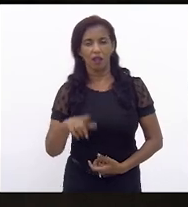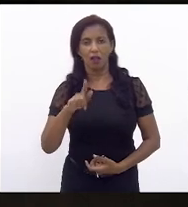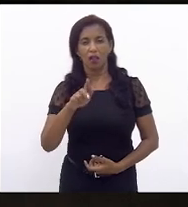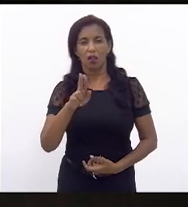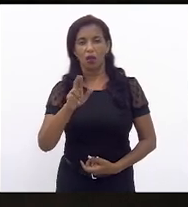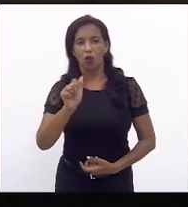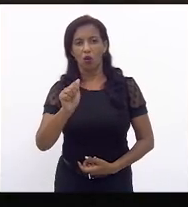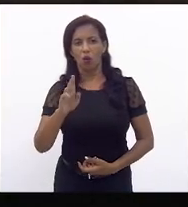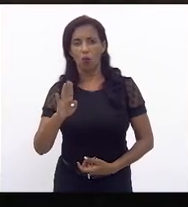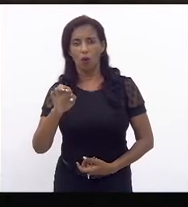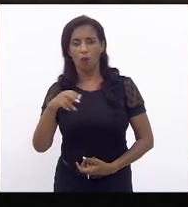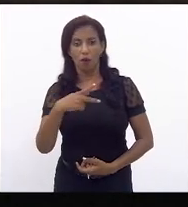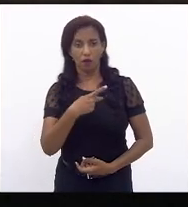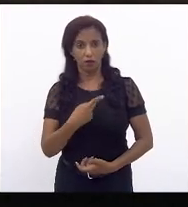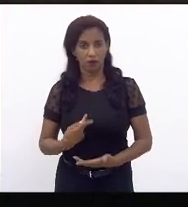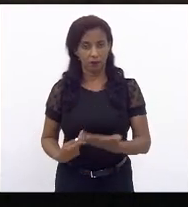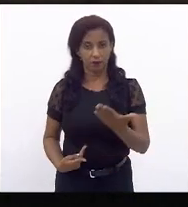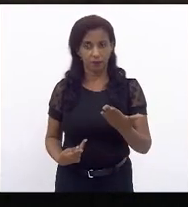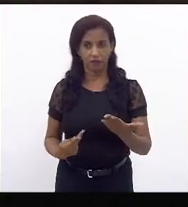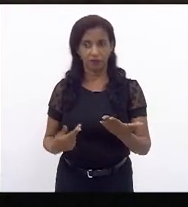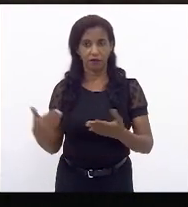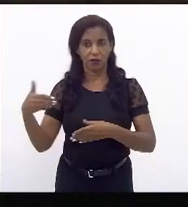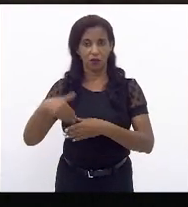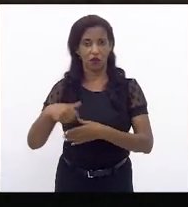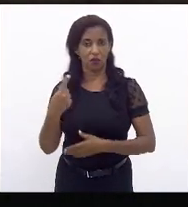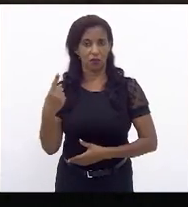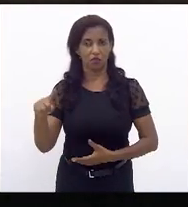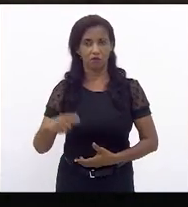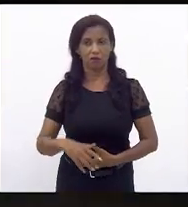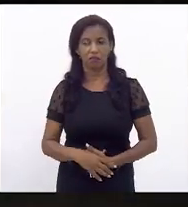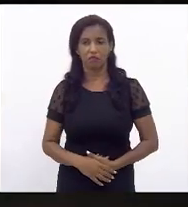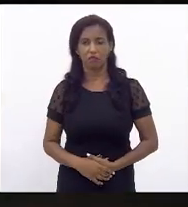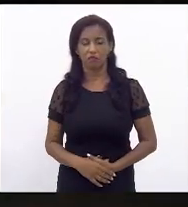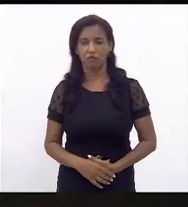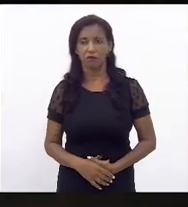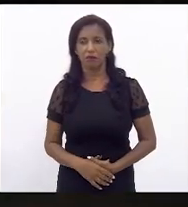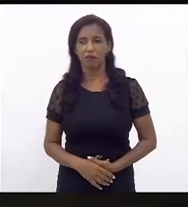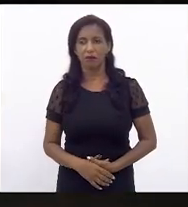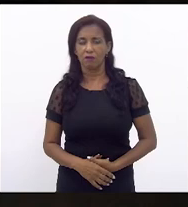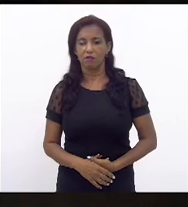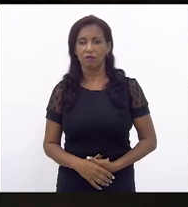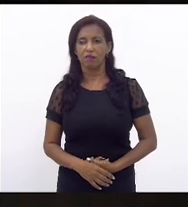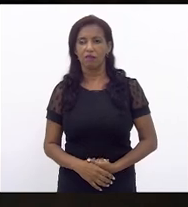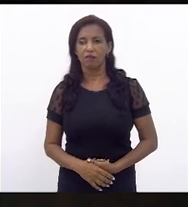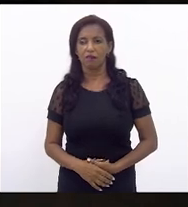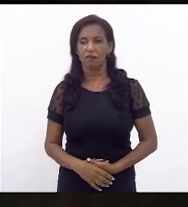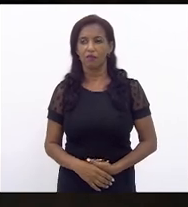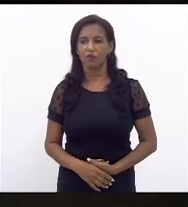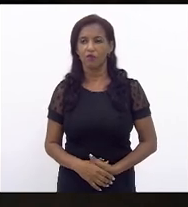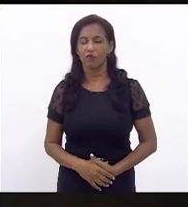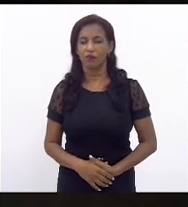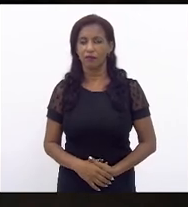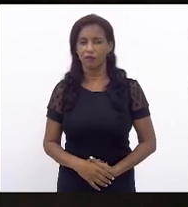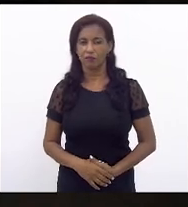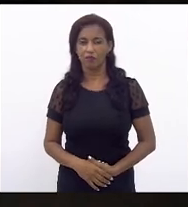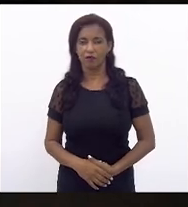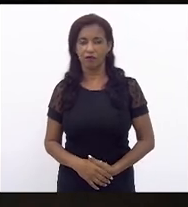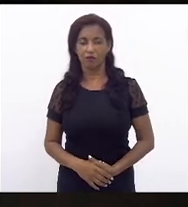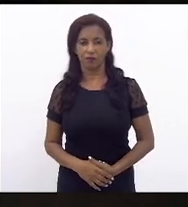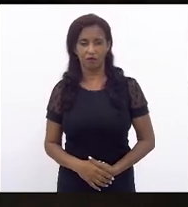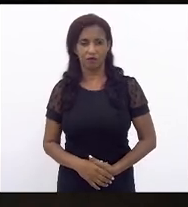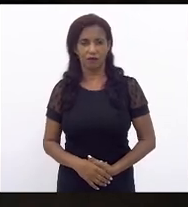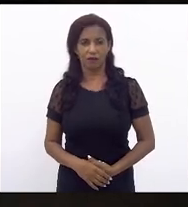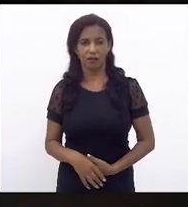Gualberto. Senhora presidente, meu voto é não. Deputado Márcio Gualberto vota não.